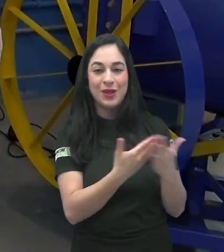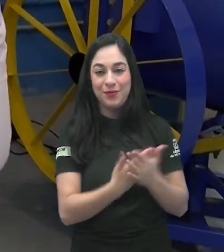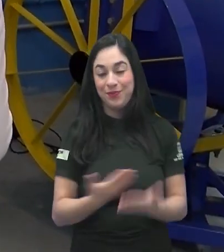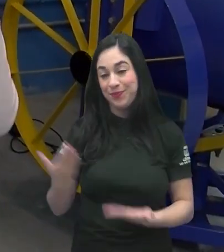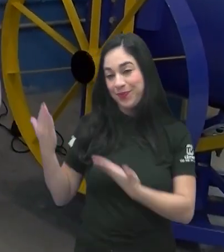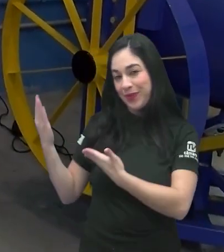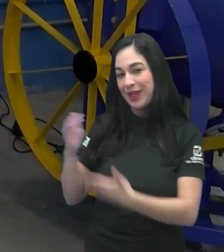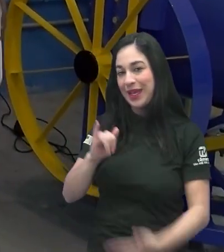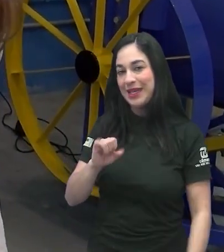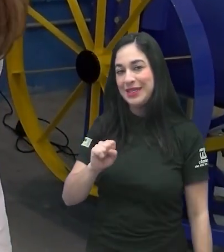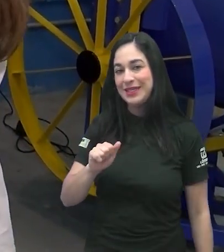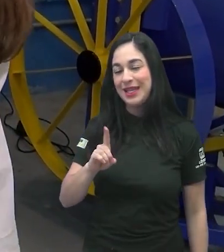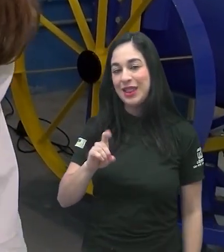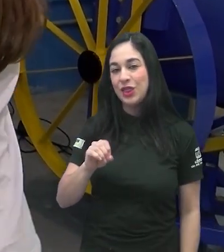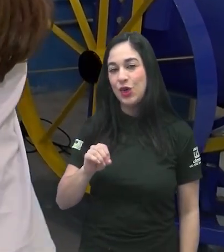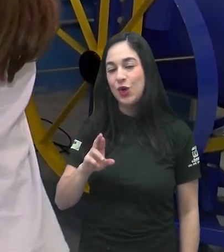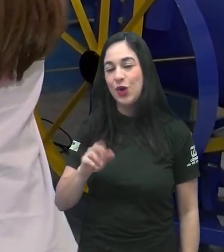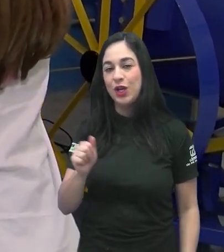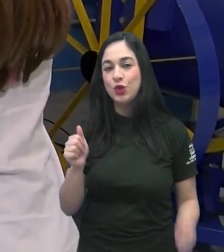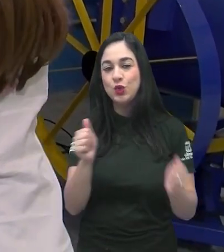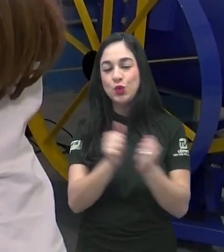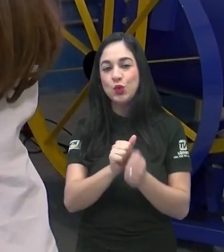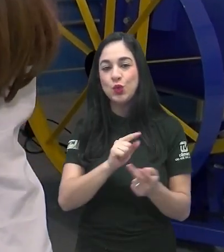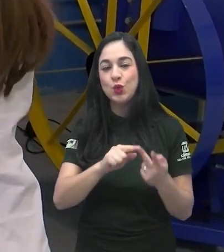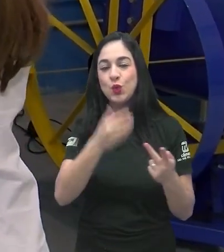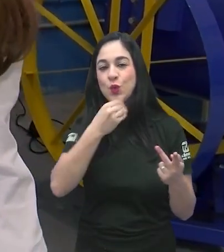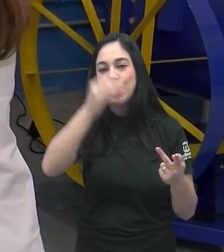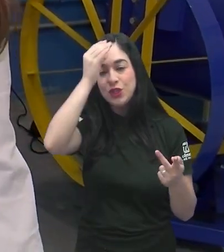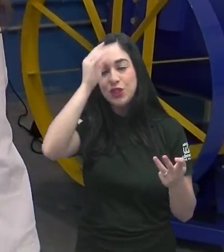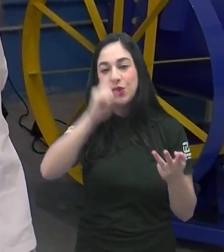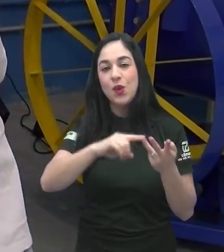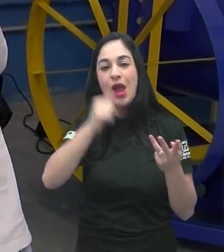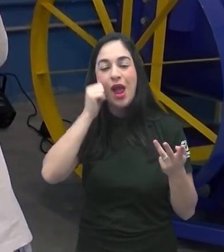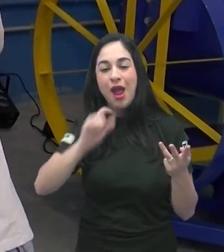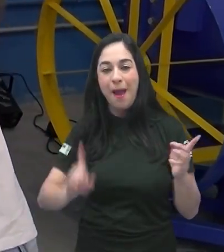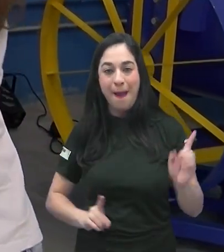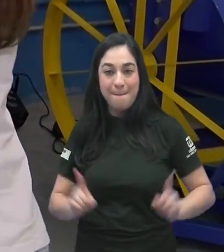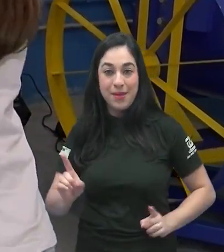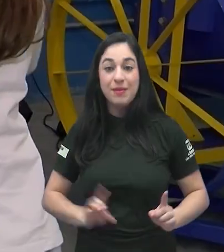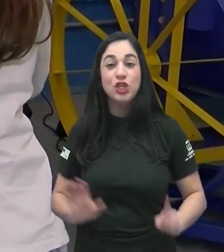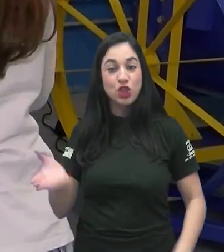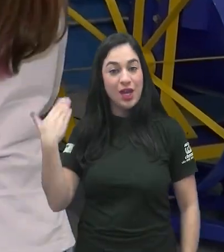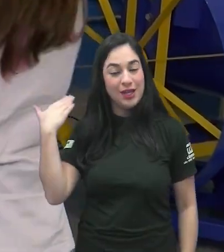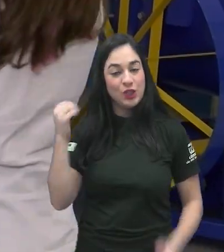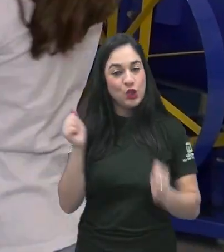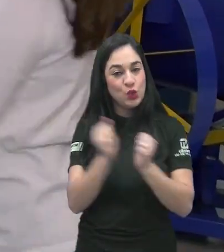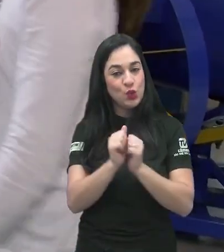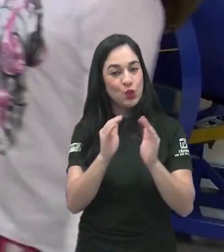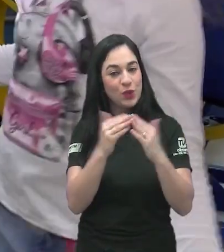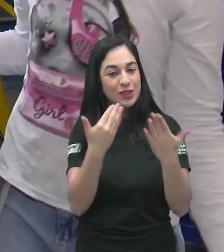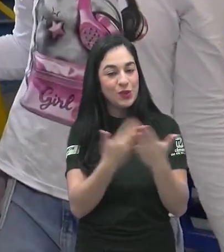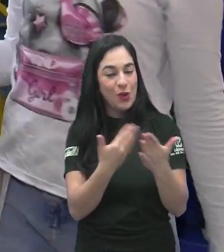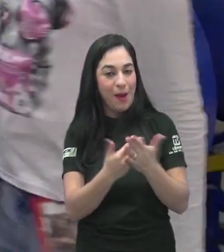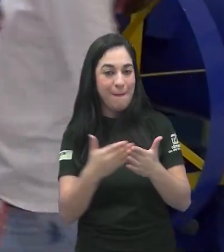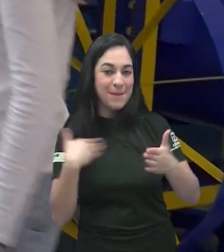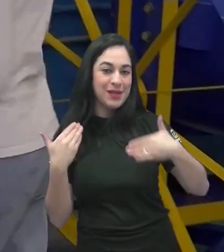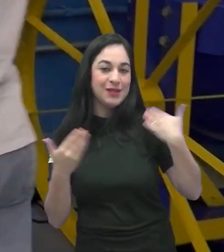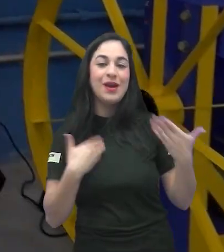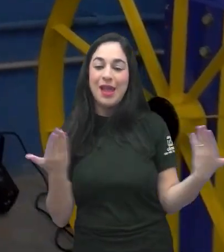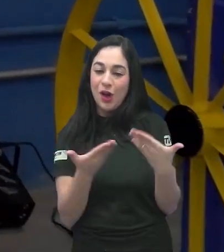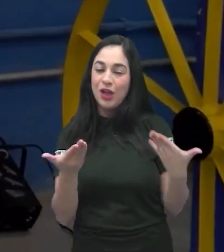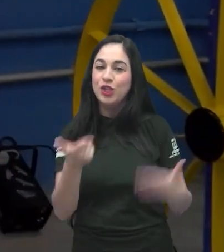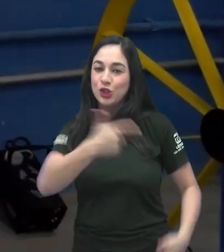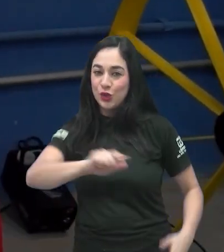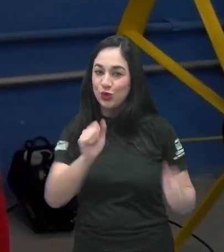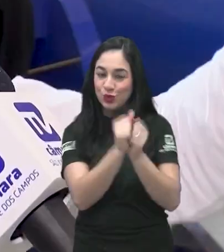anos, está aproveitando com o tio e a priminha. Já veio ao museu outras vezes com a escola e adora o passeio. Tem até